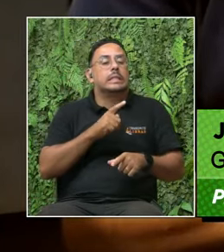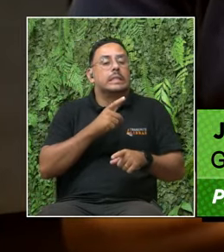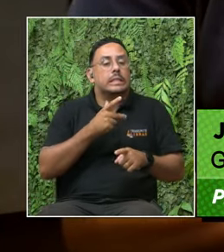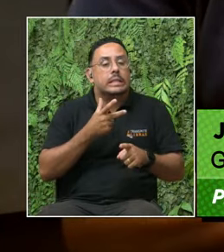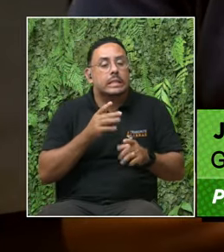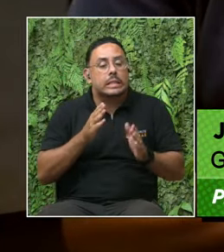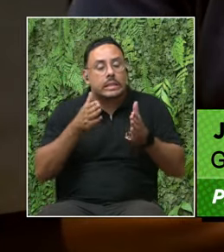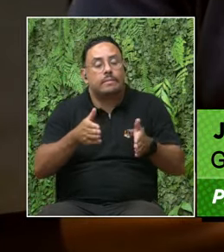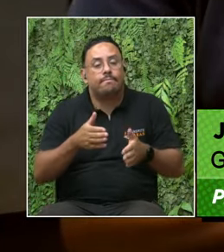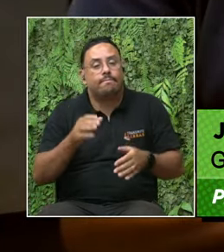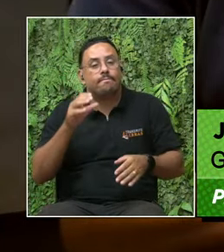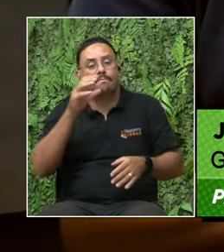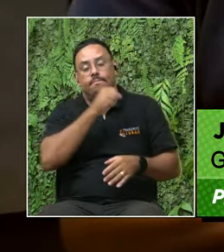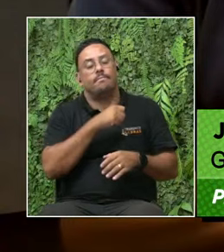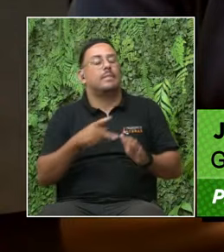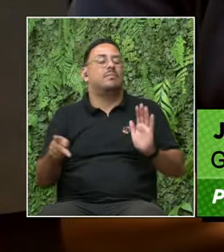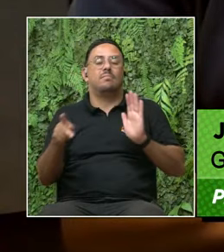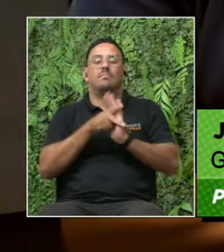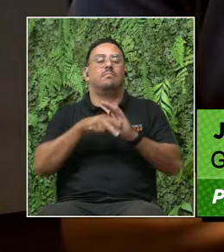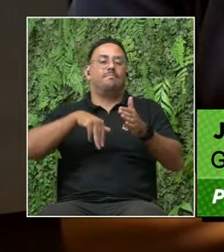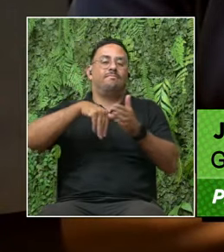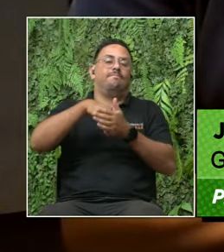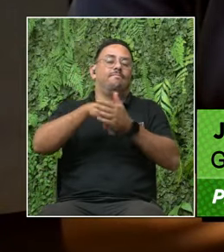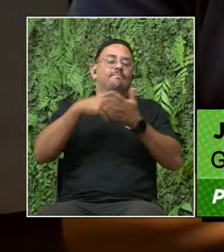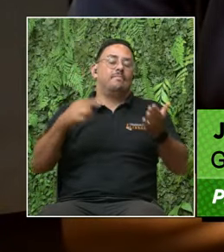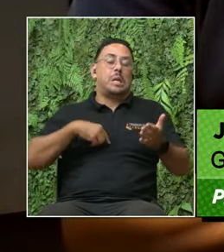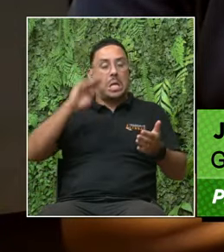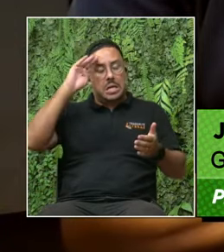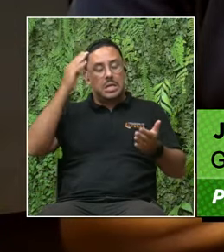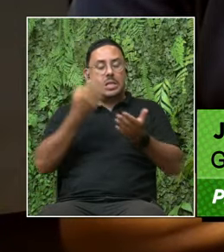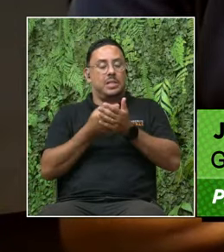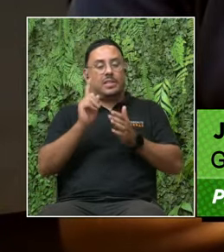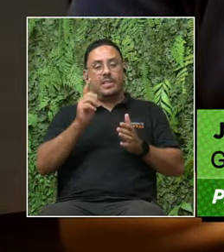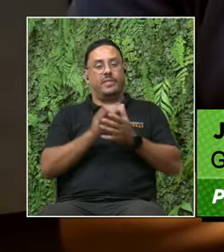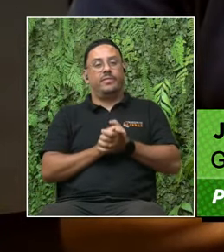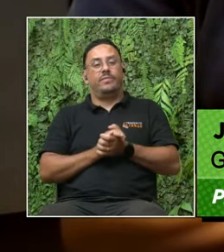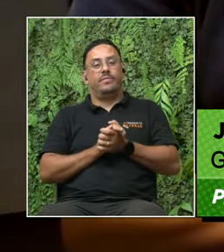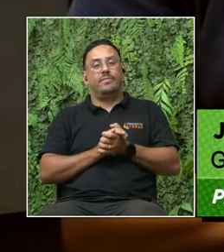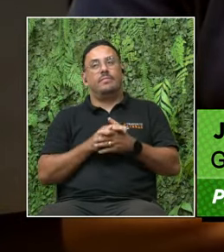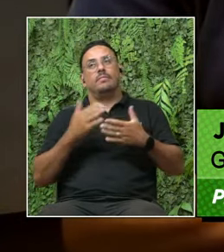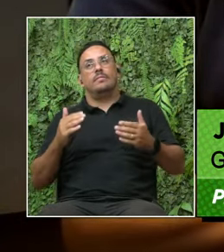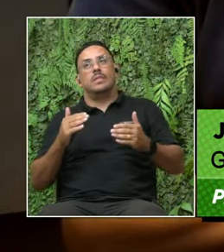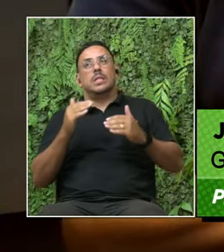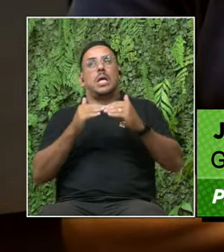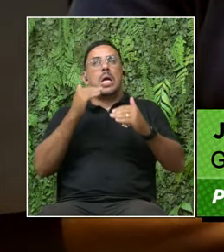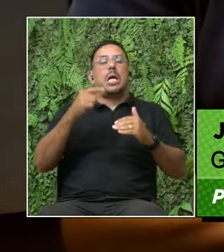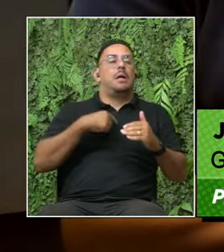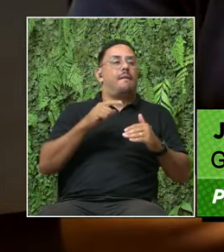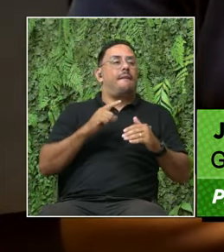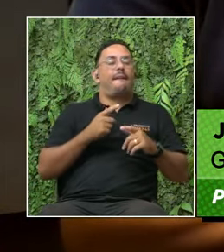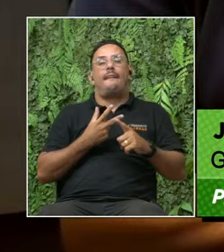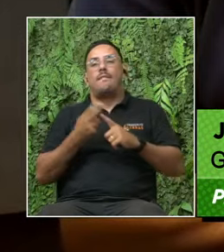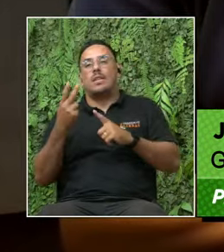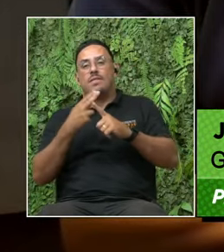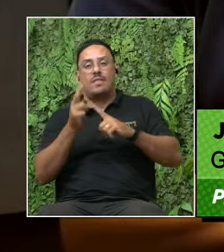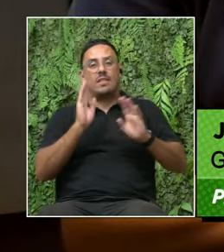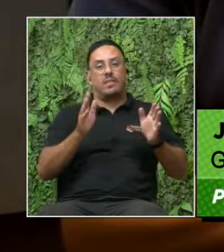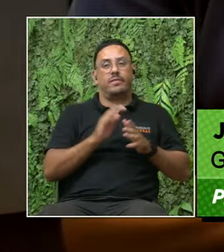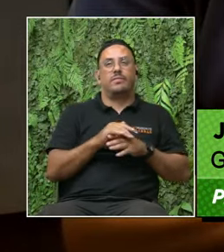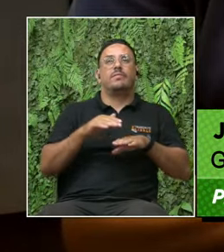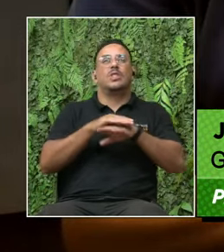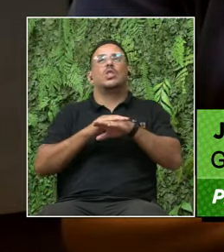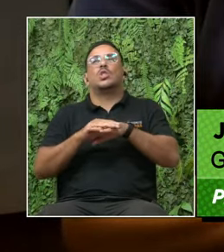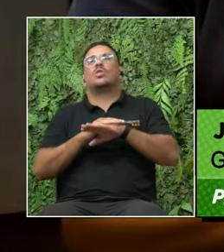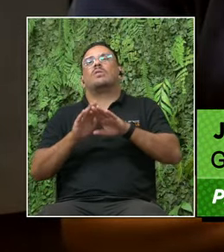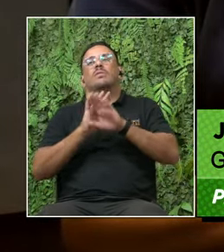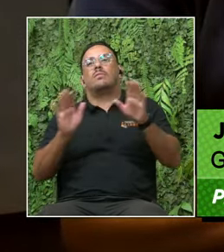rápida assim né mas faz parte do futebol viu B mas eu não acredito nisso não tá essa soberba esse papo já ganhou para mim isso aí é é conversa